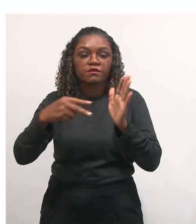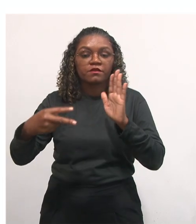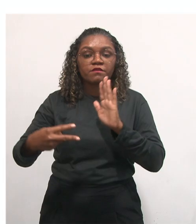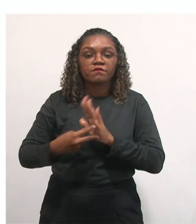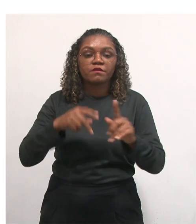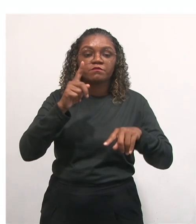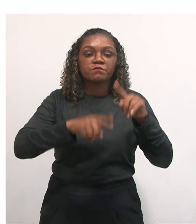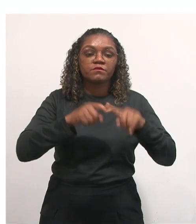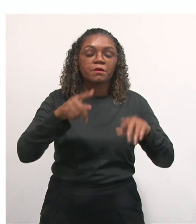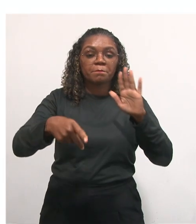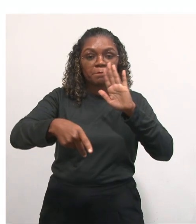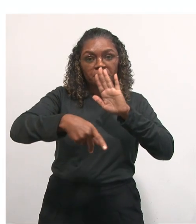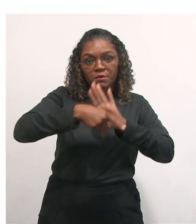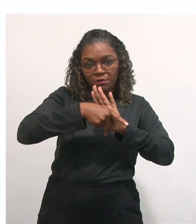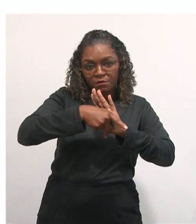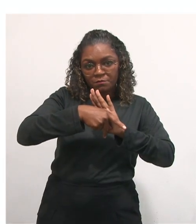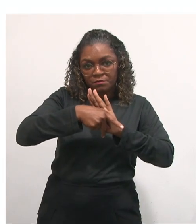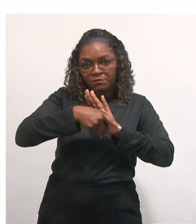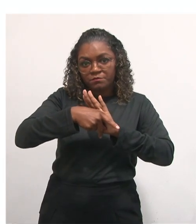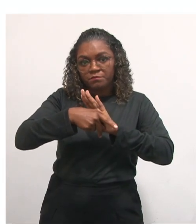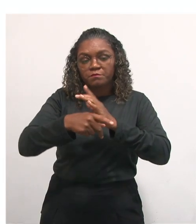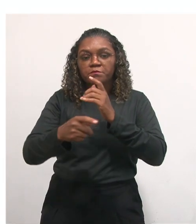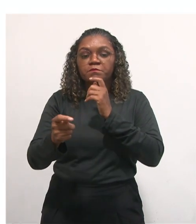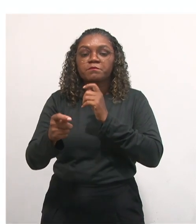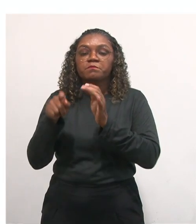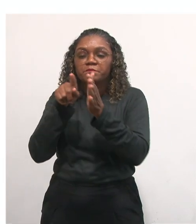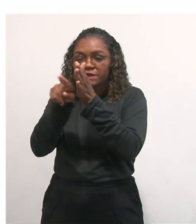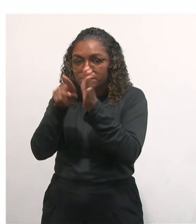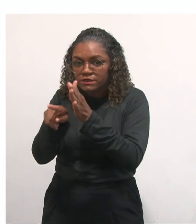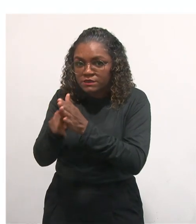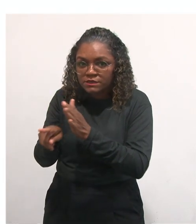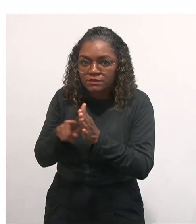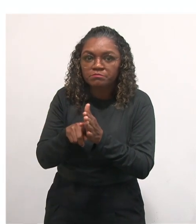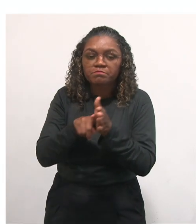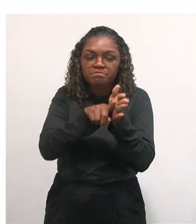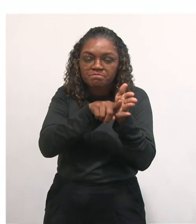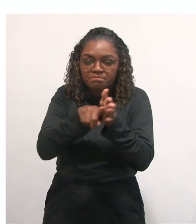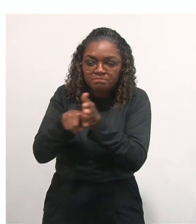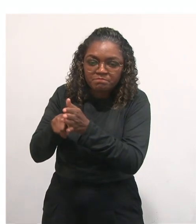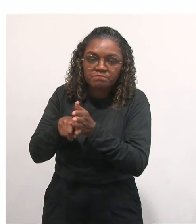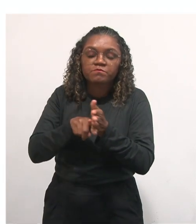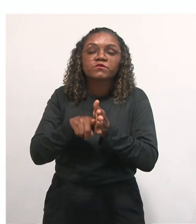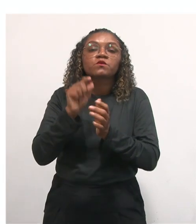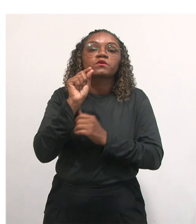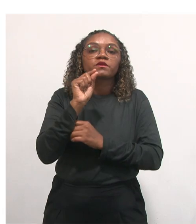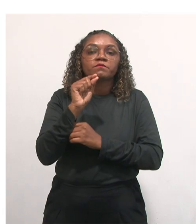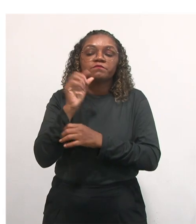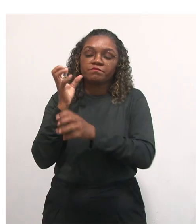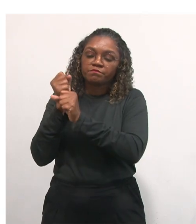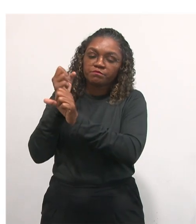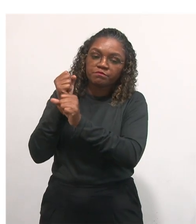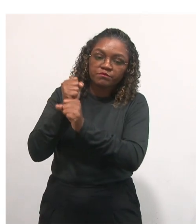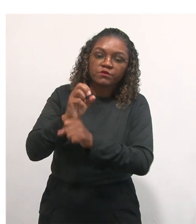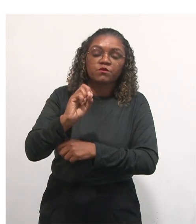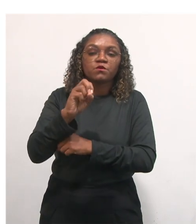ser tanto qualitativa, ok? Onde você busca aprofundar um determinado